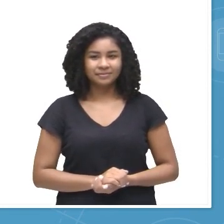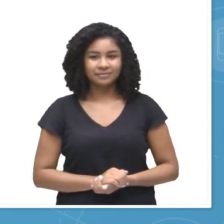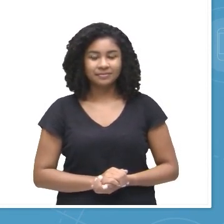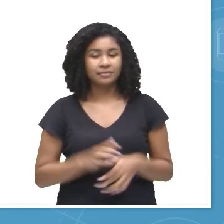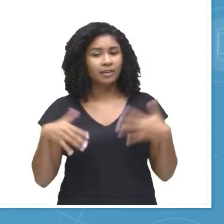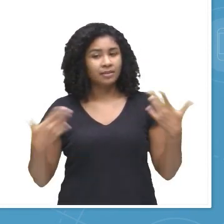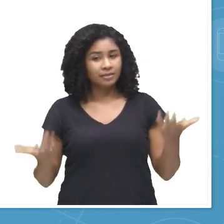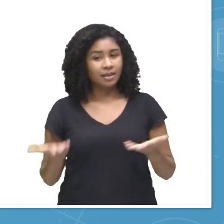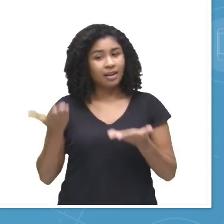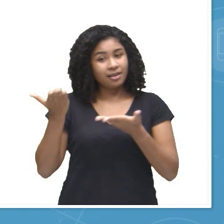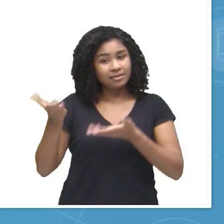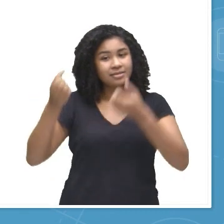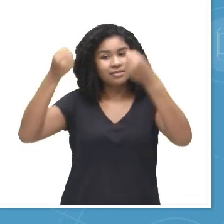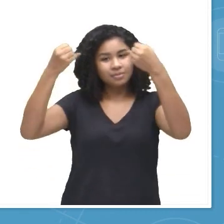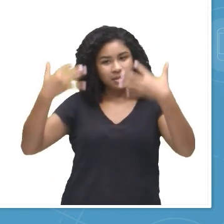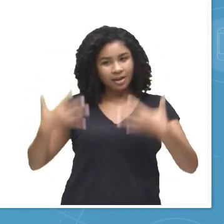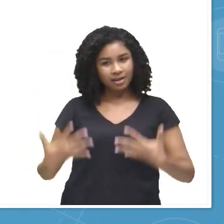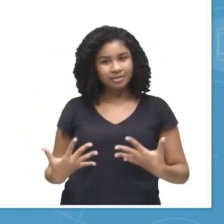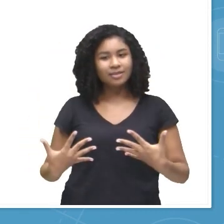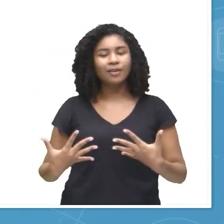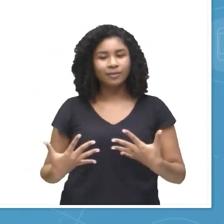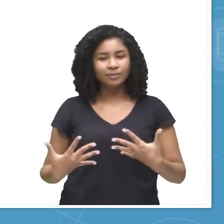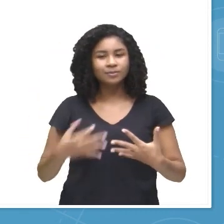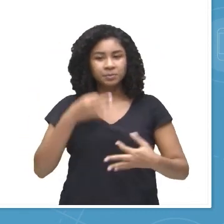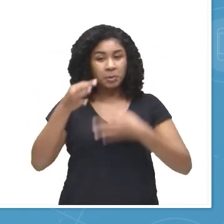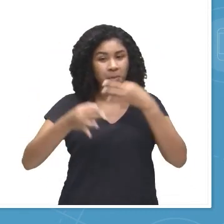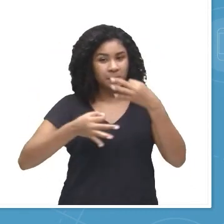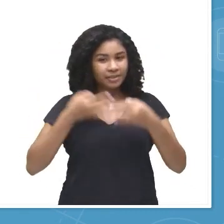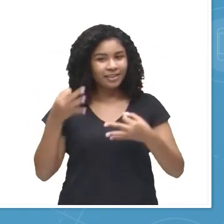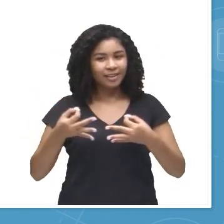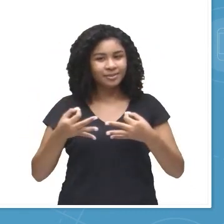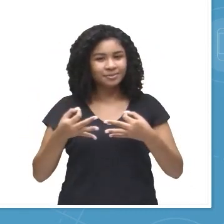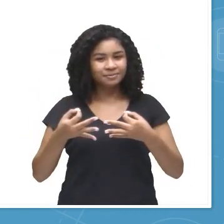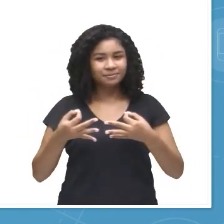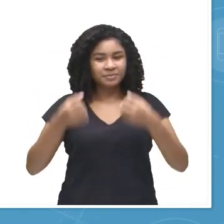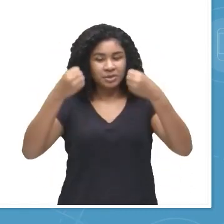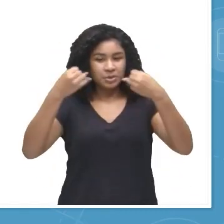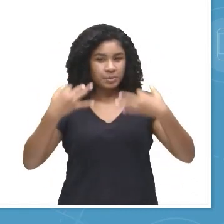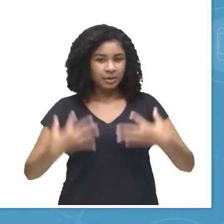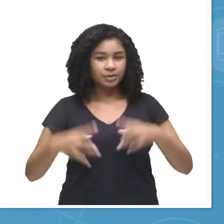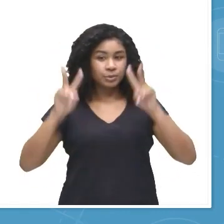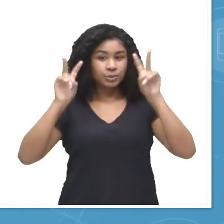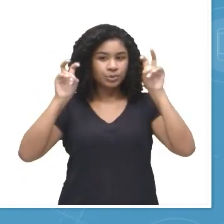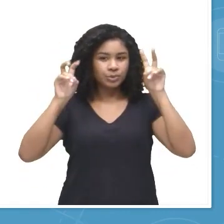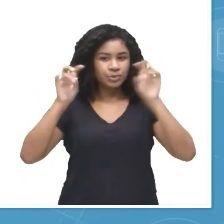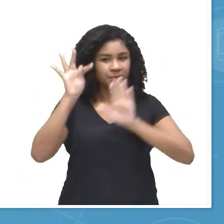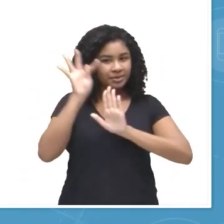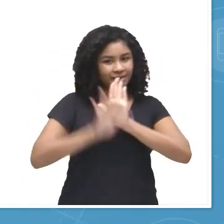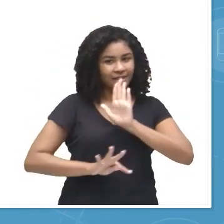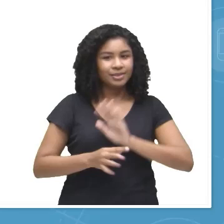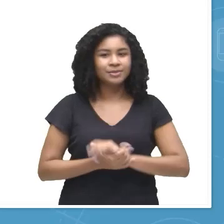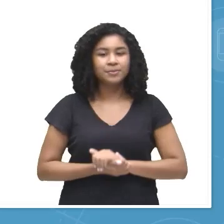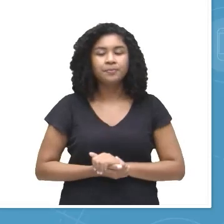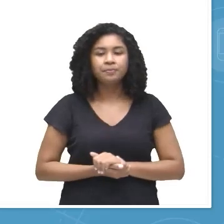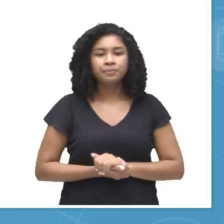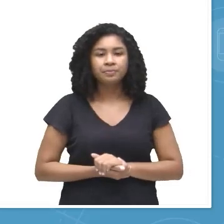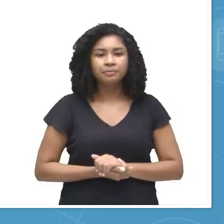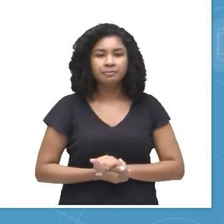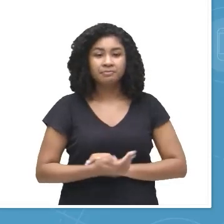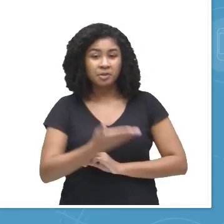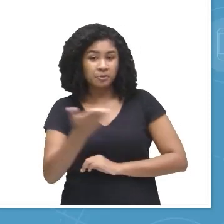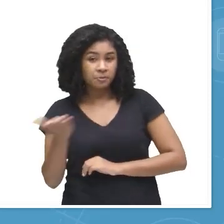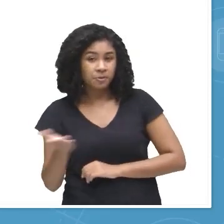a explicação, né, o comentário sobre esse texto, esse miniconto, e os alunos aí